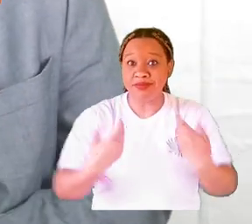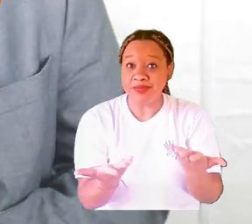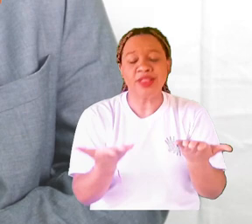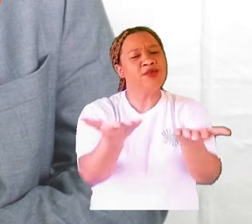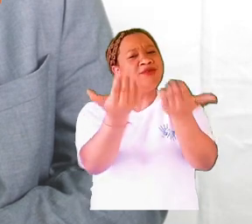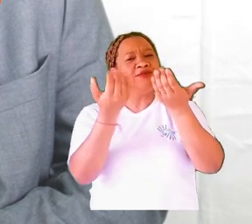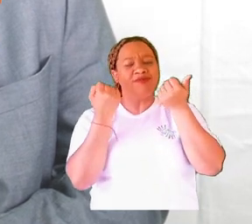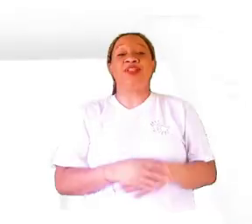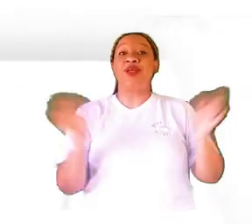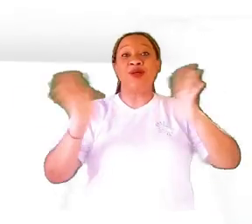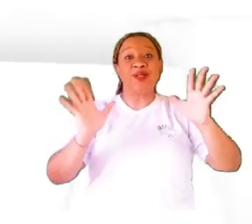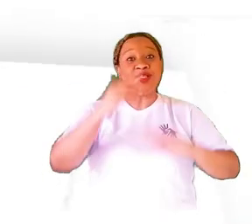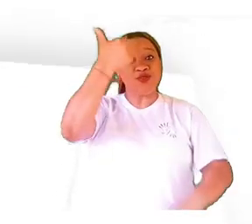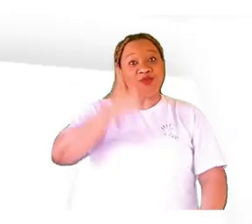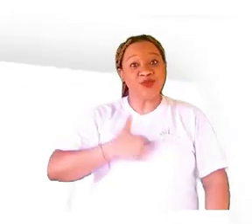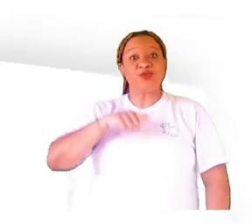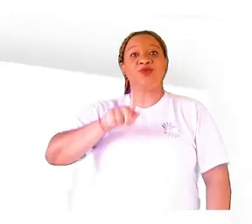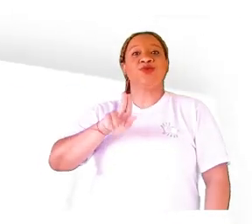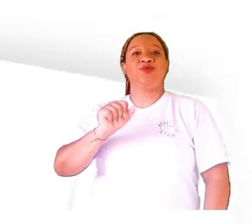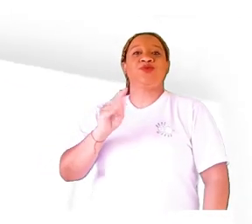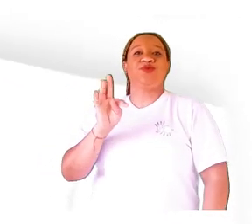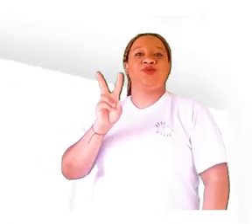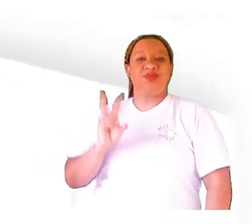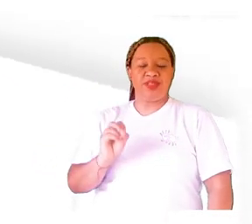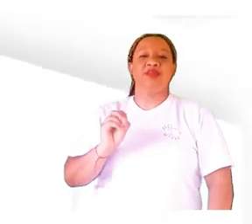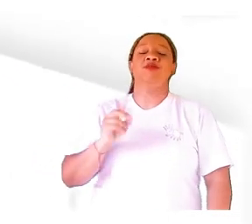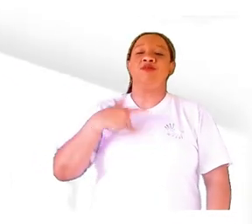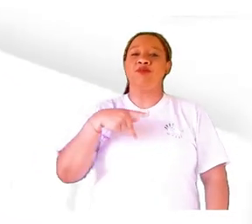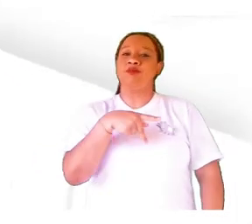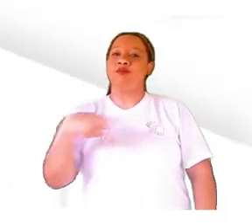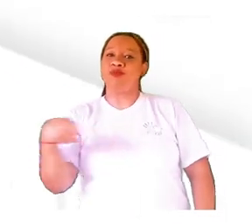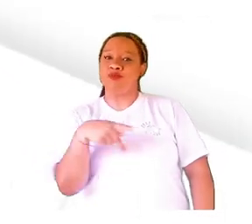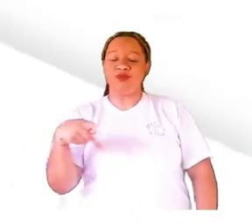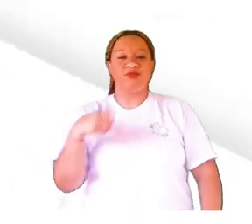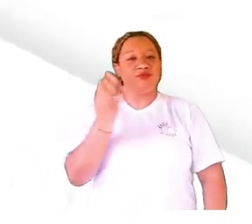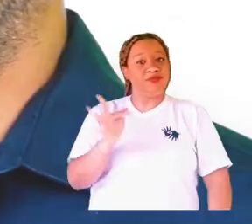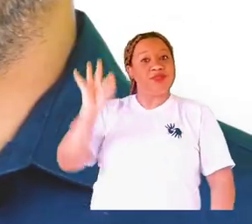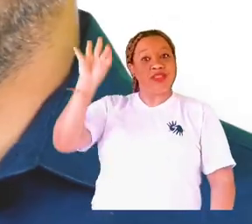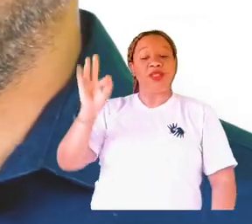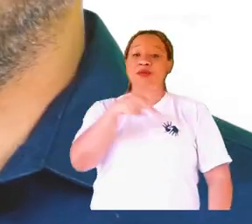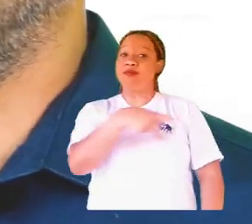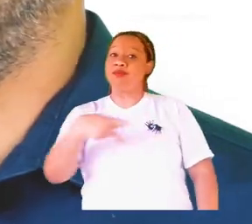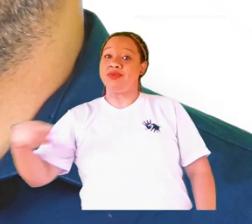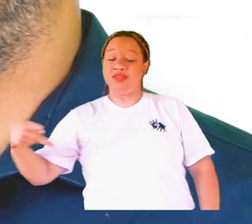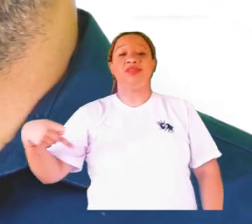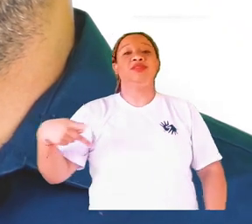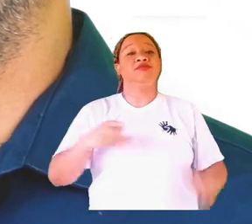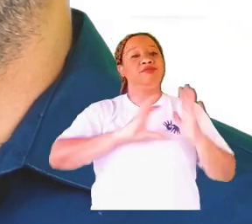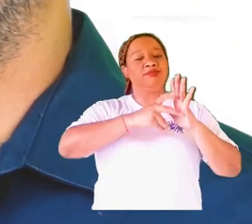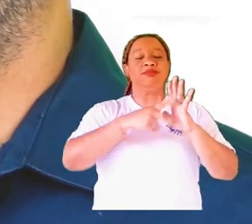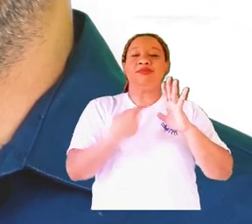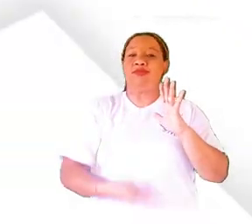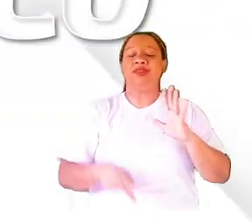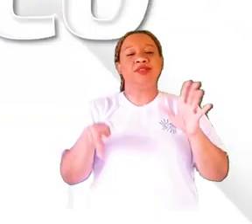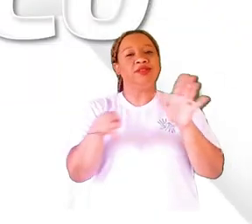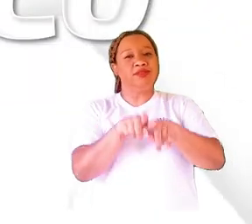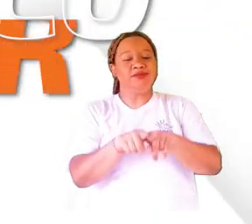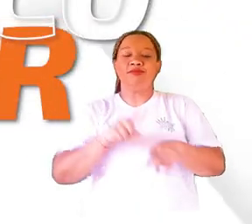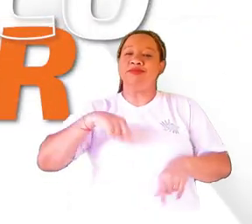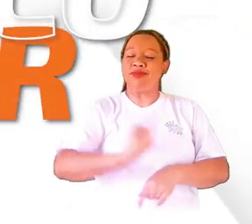de possibilidades. Olá, sou Gustavo Pessoa, professor da Rede Federal e presidente do Solidariedade